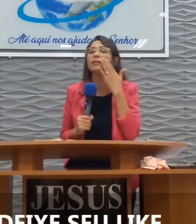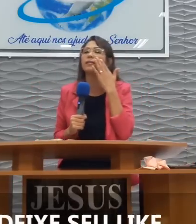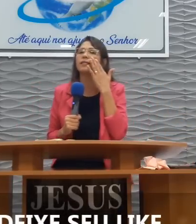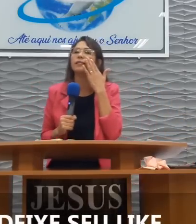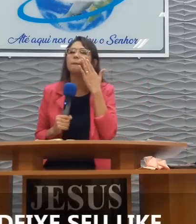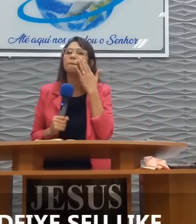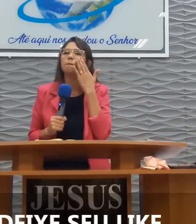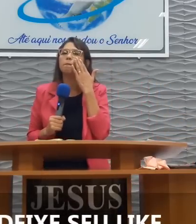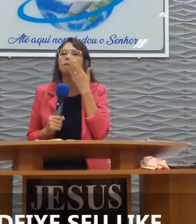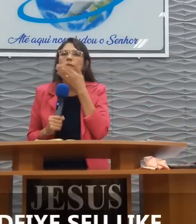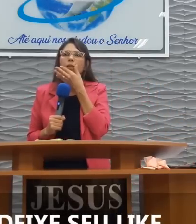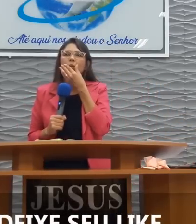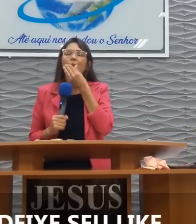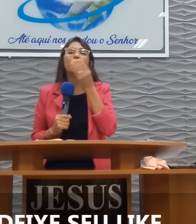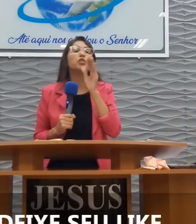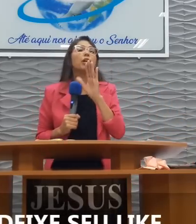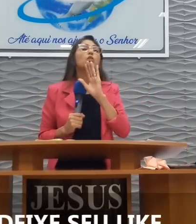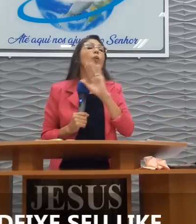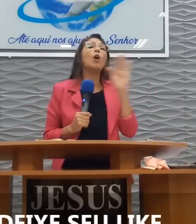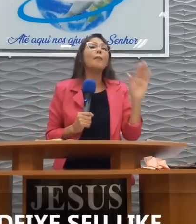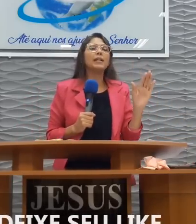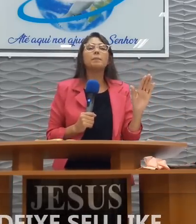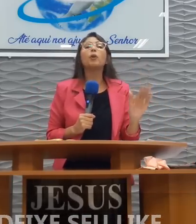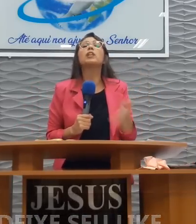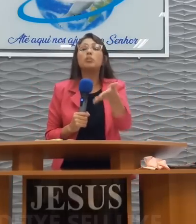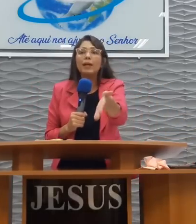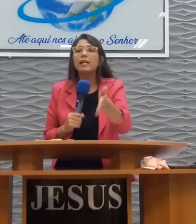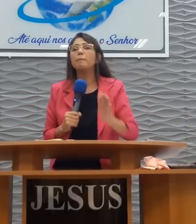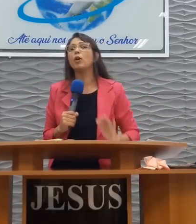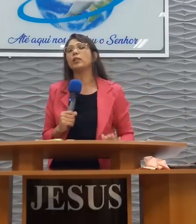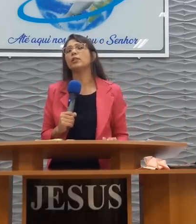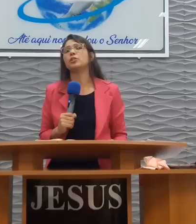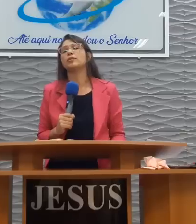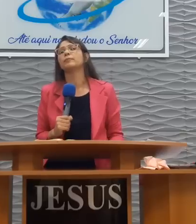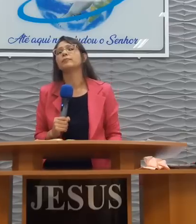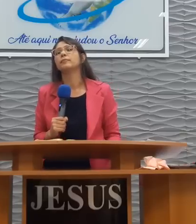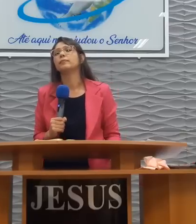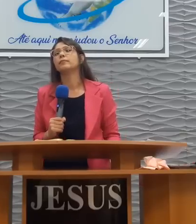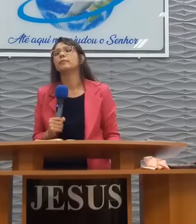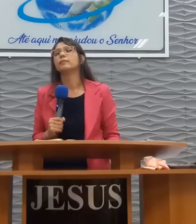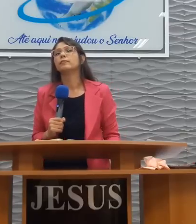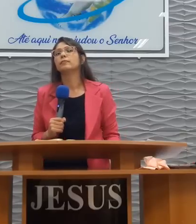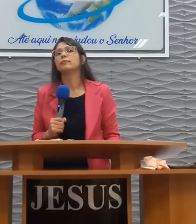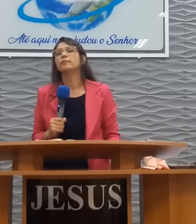tem paz. Porque o dinheiro não é o mais importante, mas é importante.